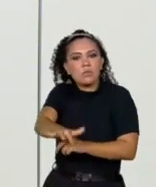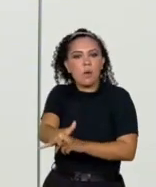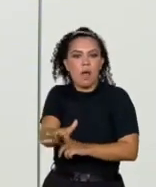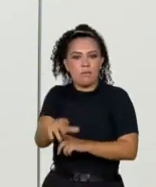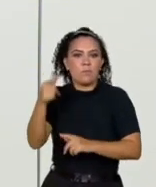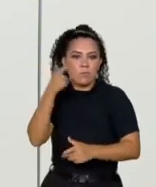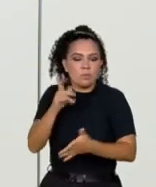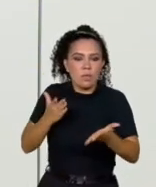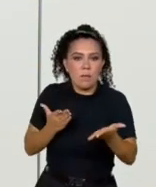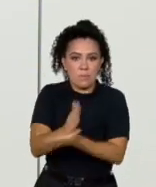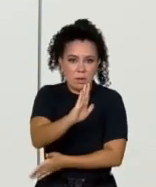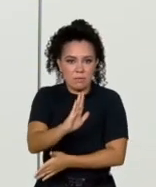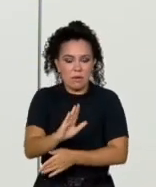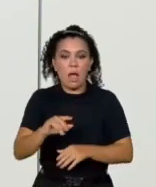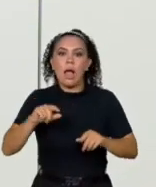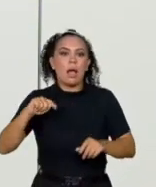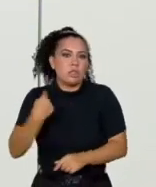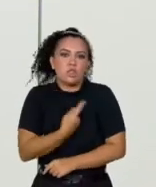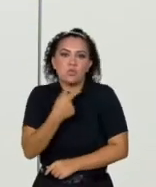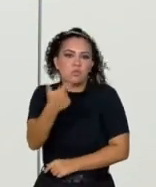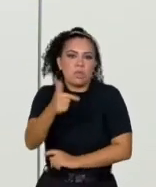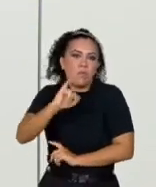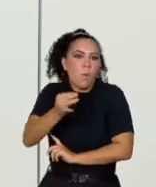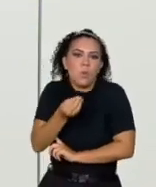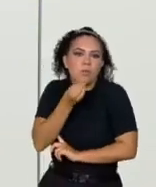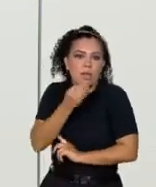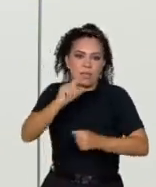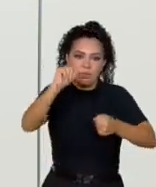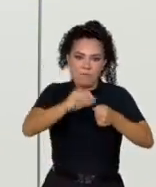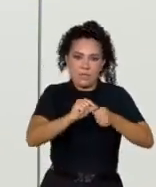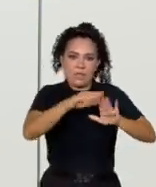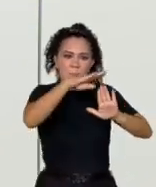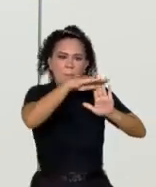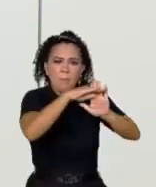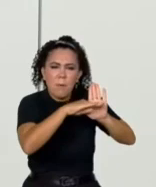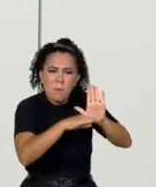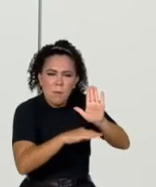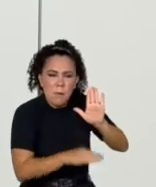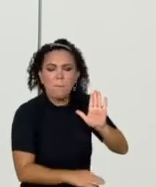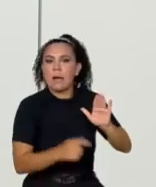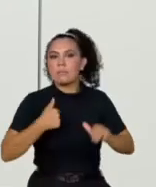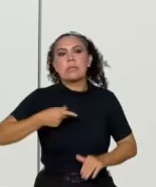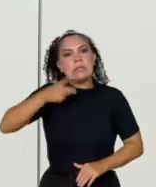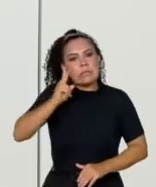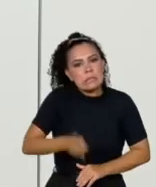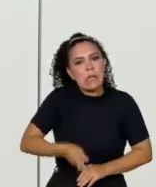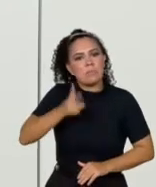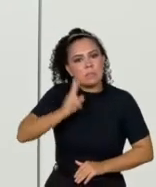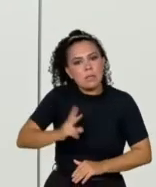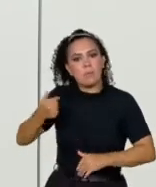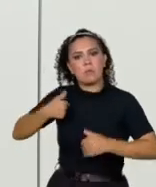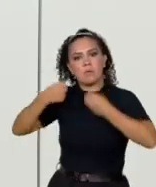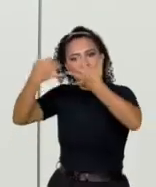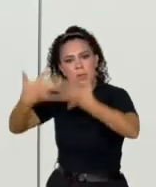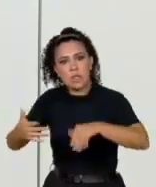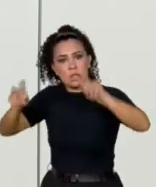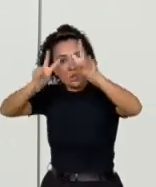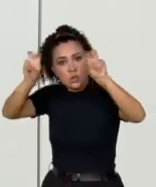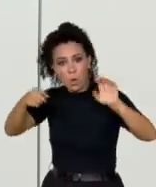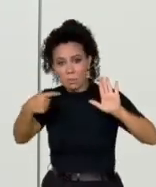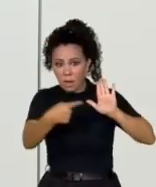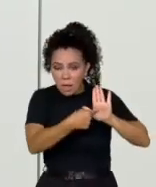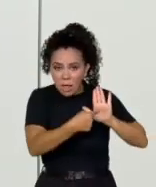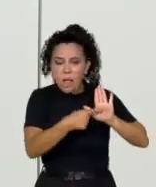aprovado. Nós não tivemos a chance de fazê-lo. Eu, todas as vezes que me manifestei sobre isso, pedi para que